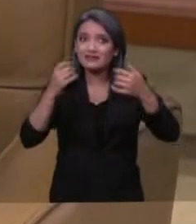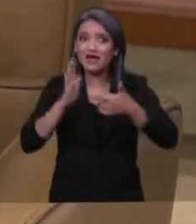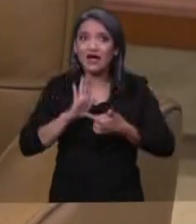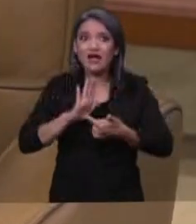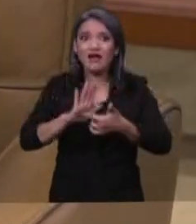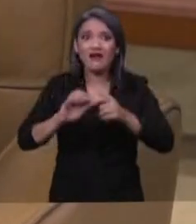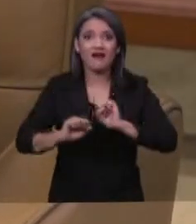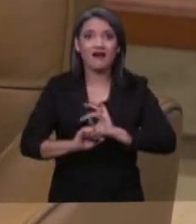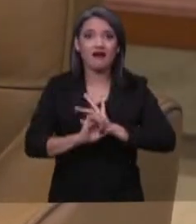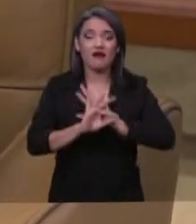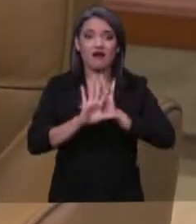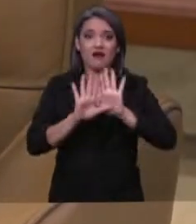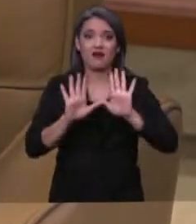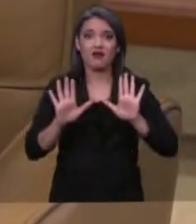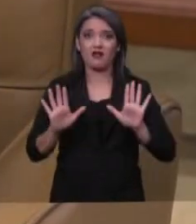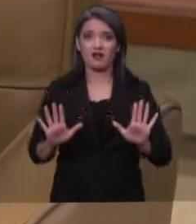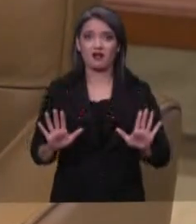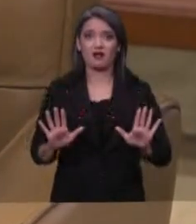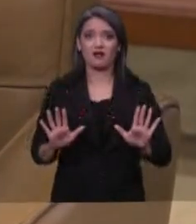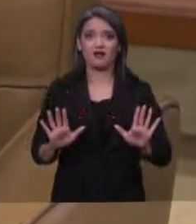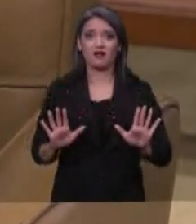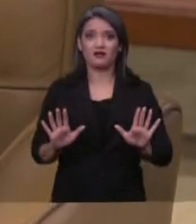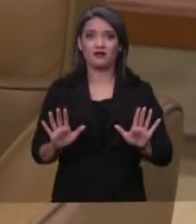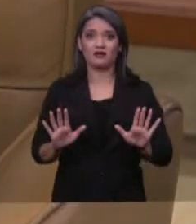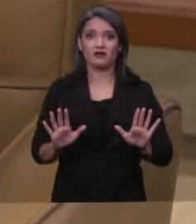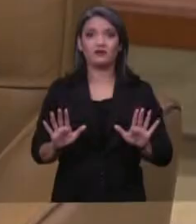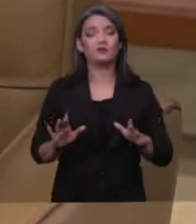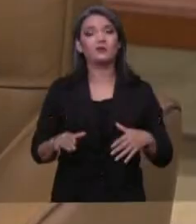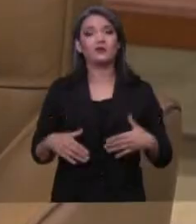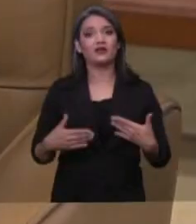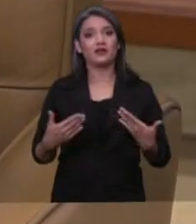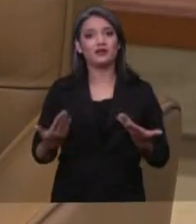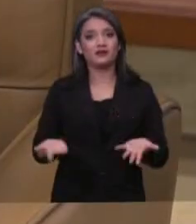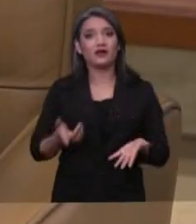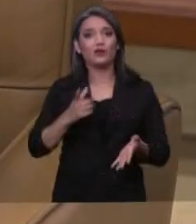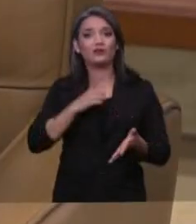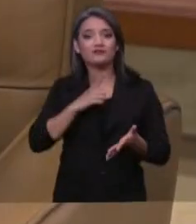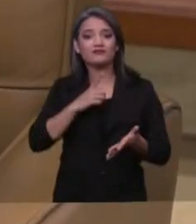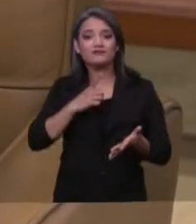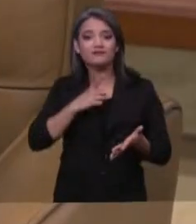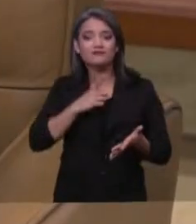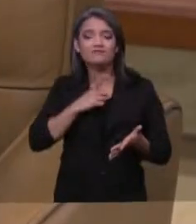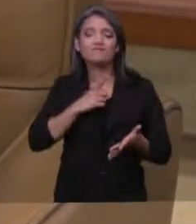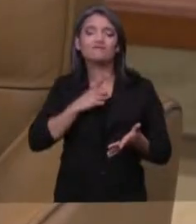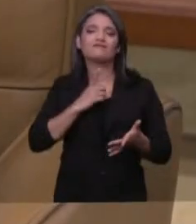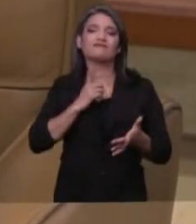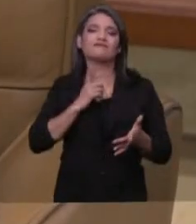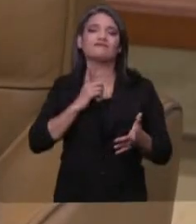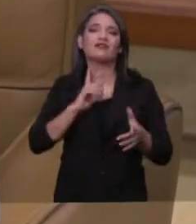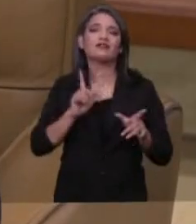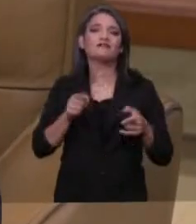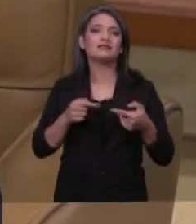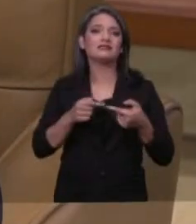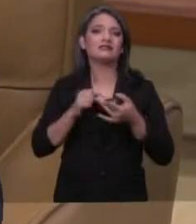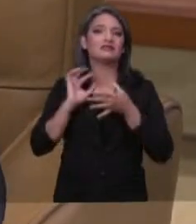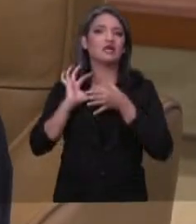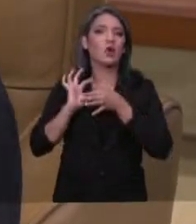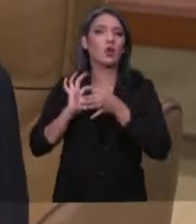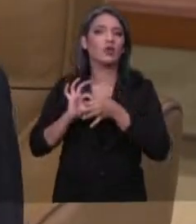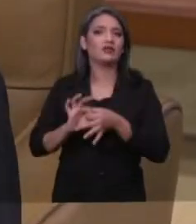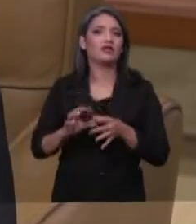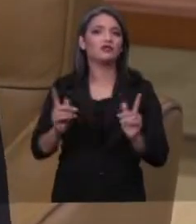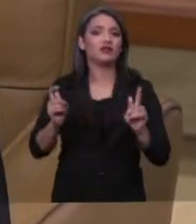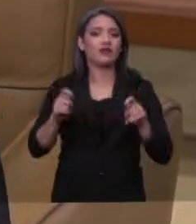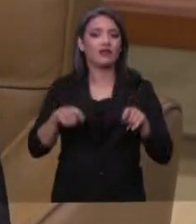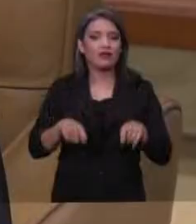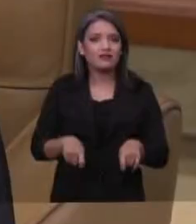isso tem a ver com todo o contexto que permitiu essa resiliência, o